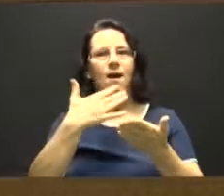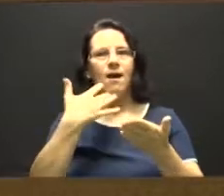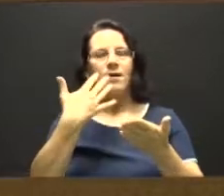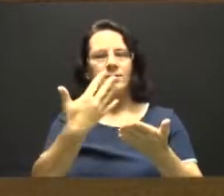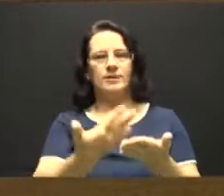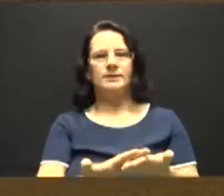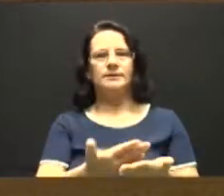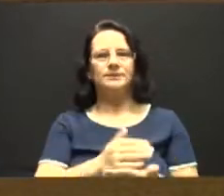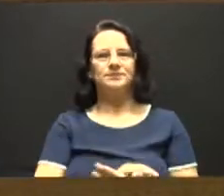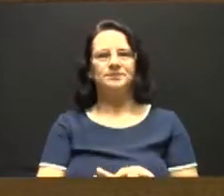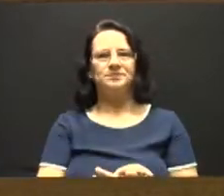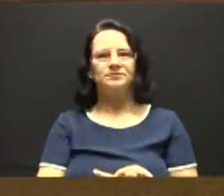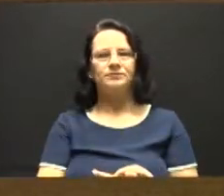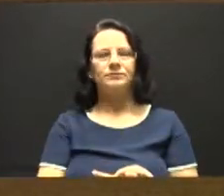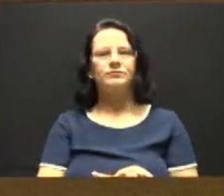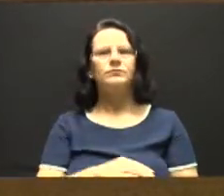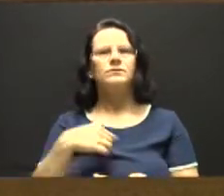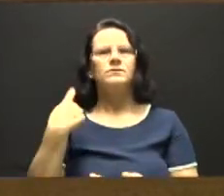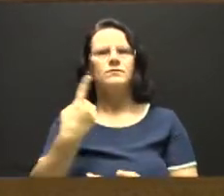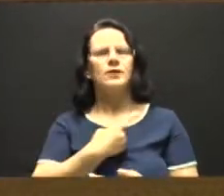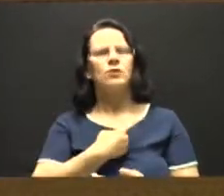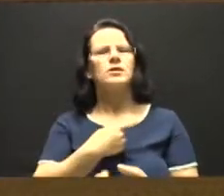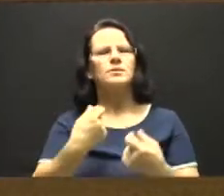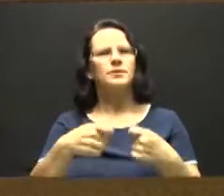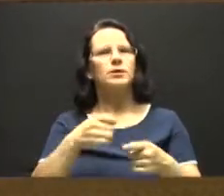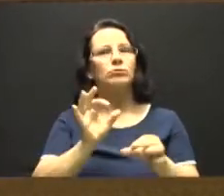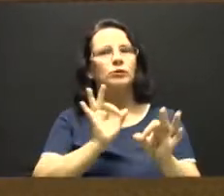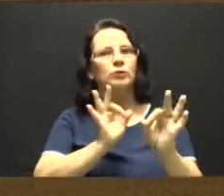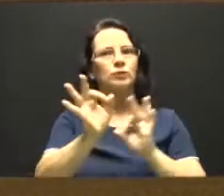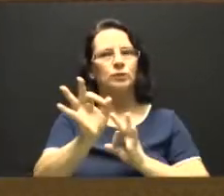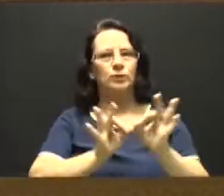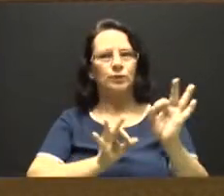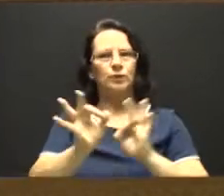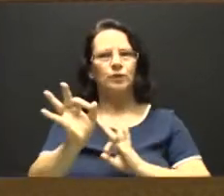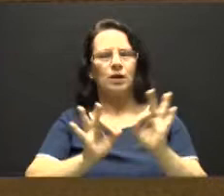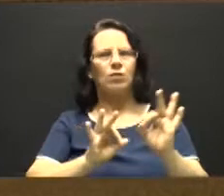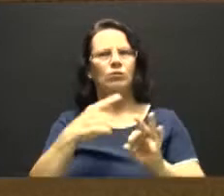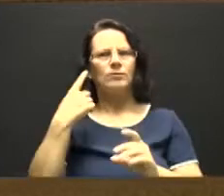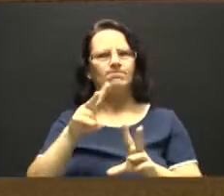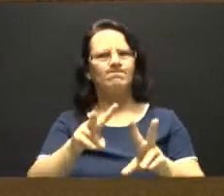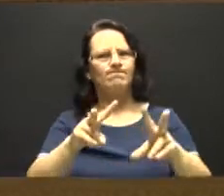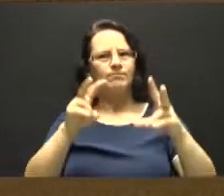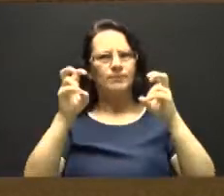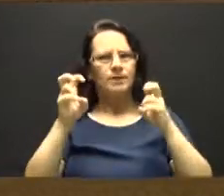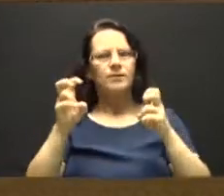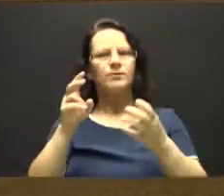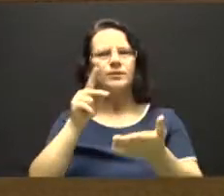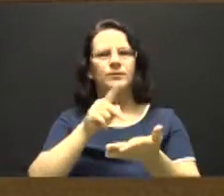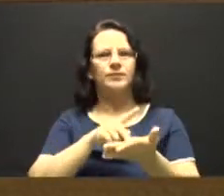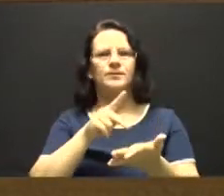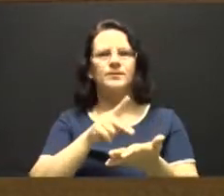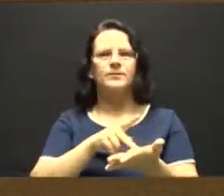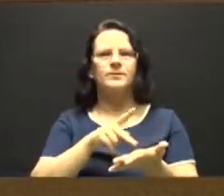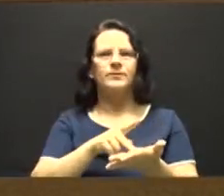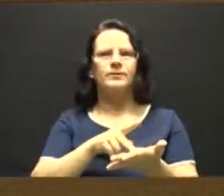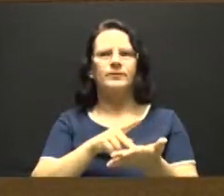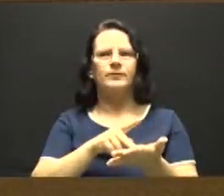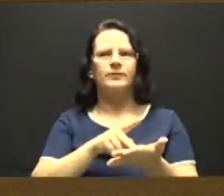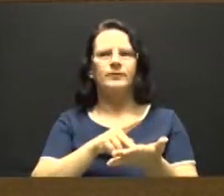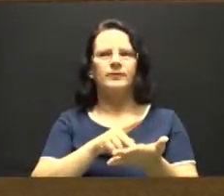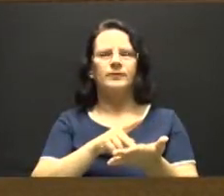é a contemplação que faz o visível que faz